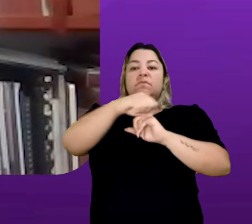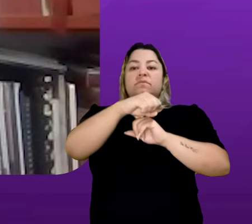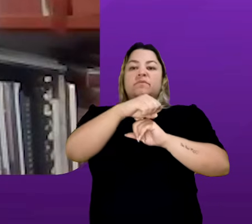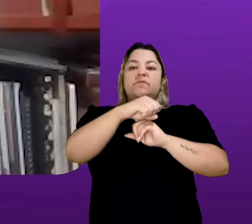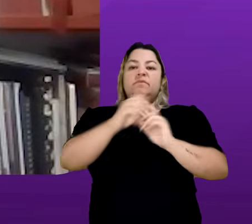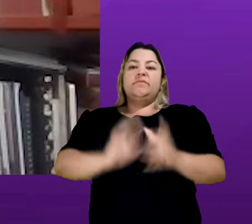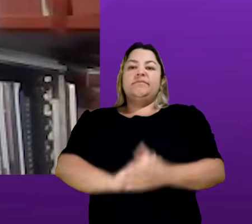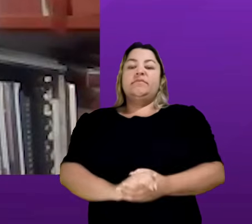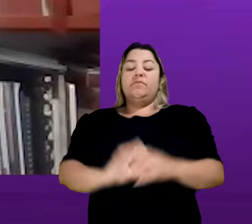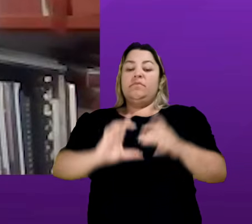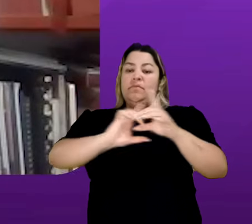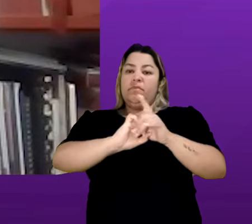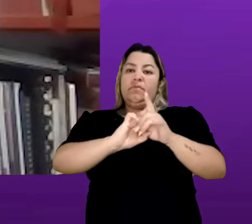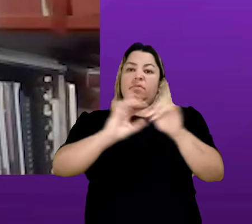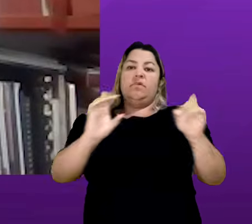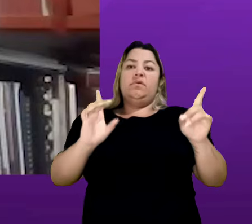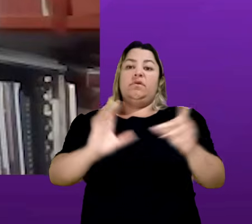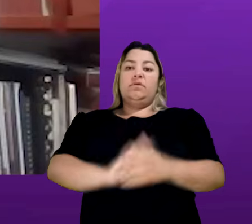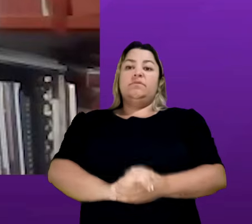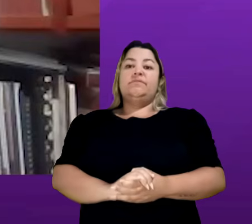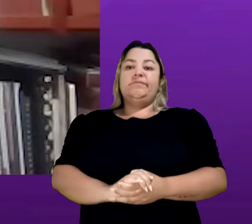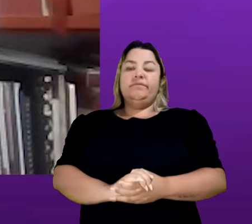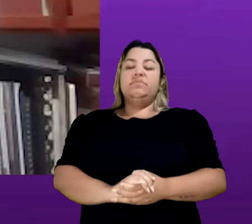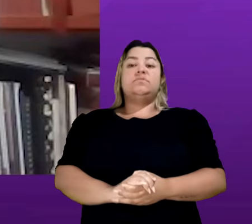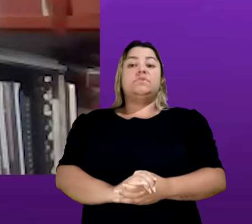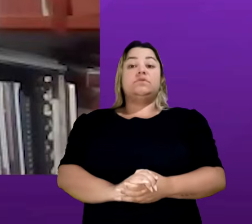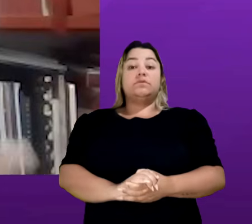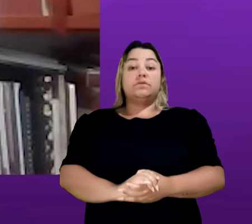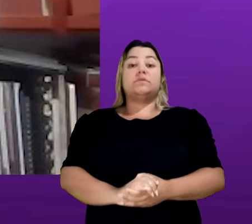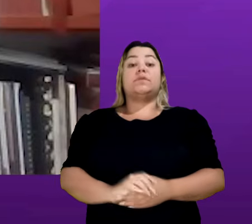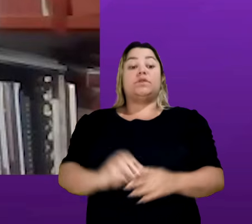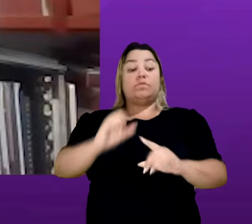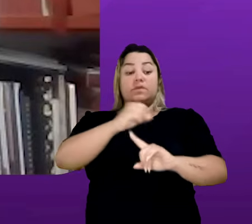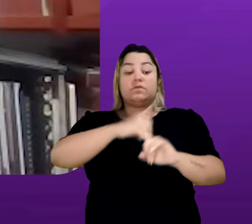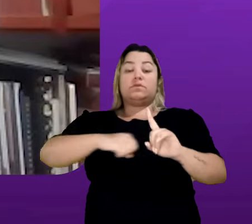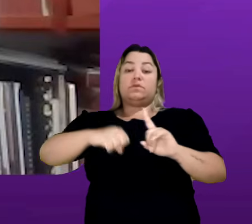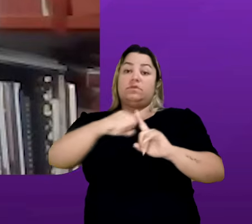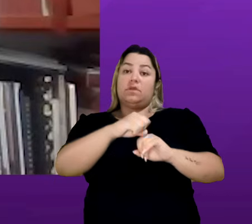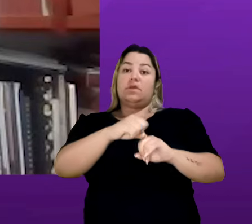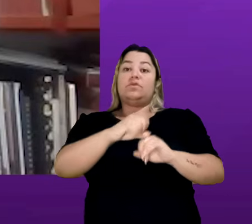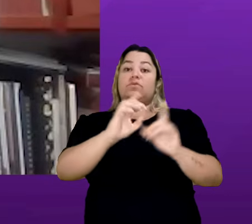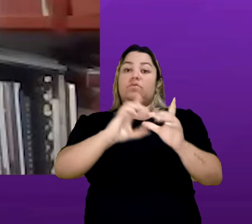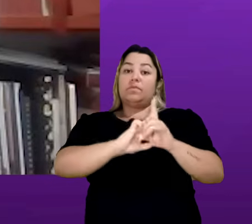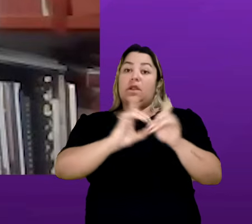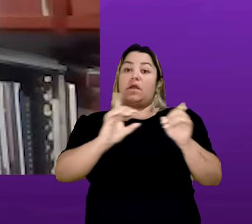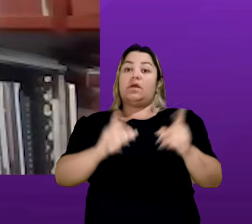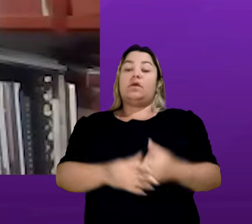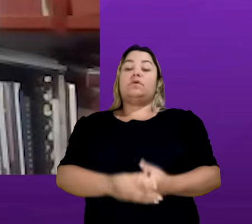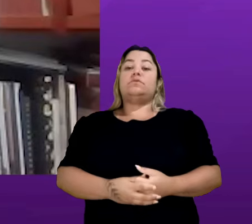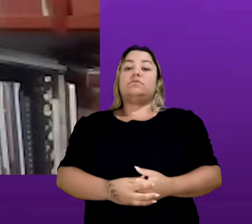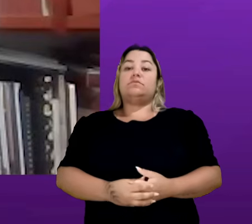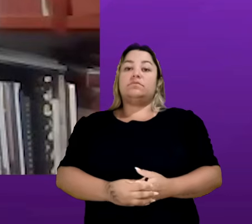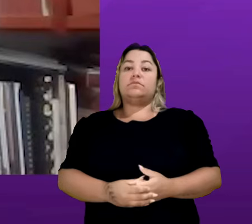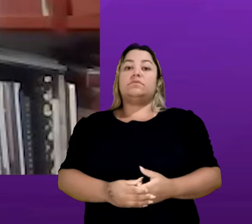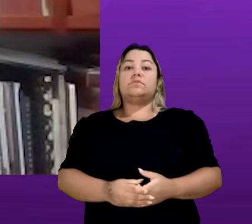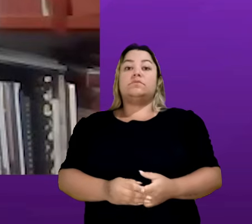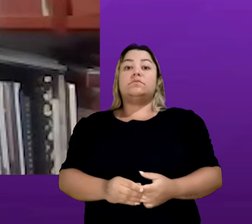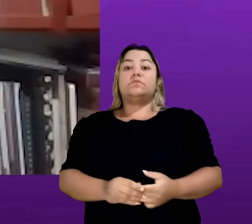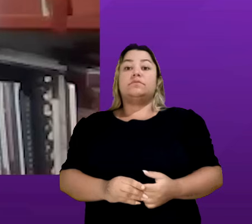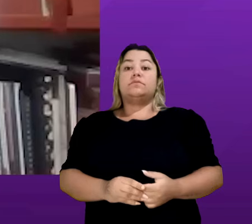democrática. Não se admite que numa sociedade democrática as pessoas sejam tratadas de forma diferenciadas,